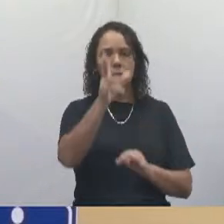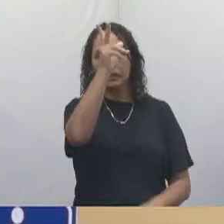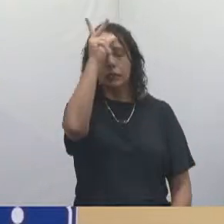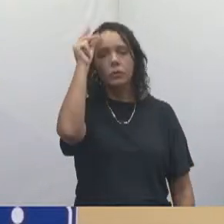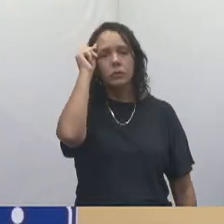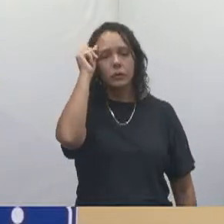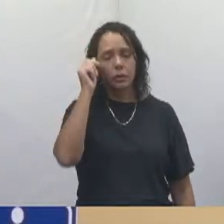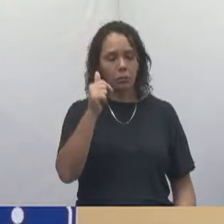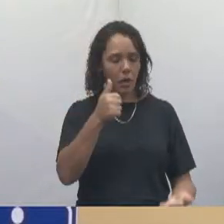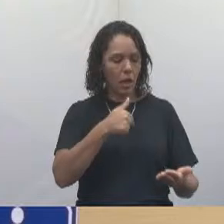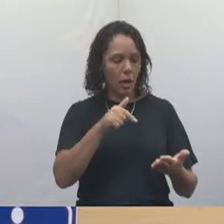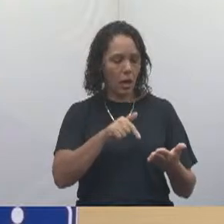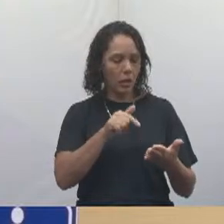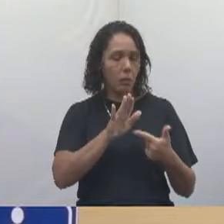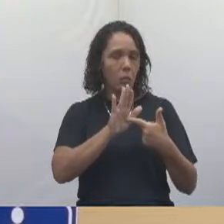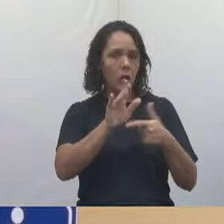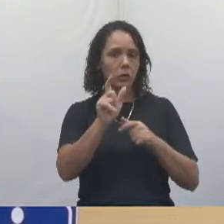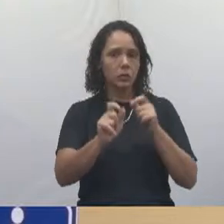tribunal aponta?